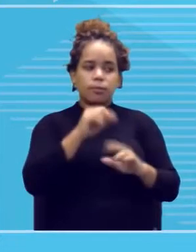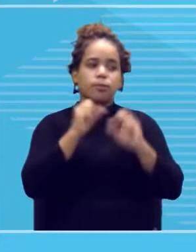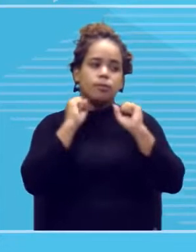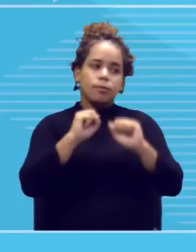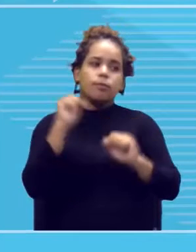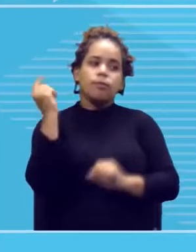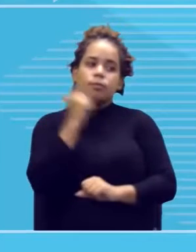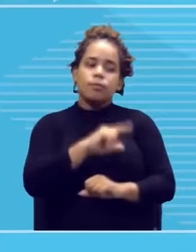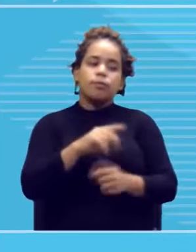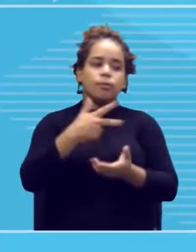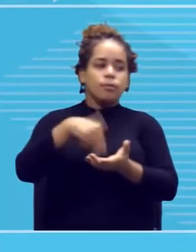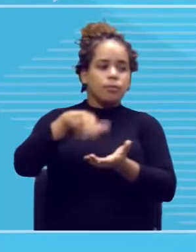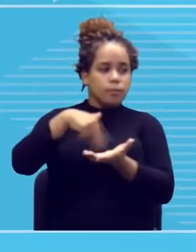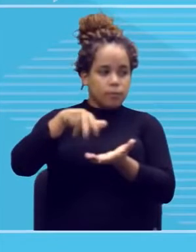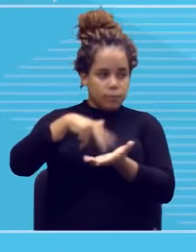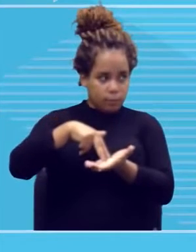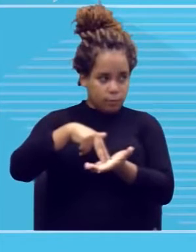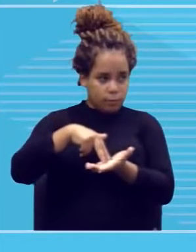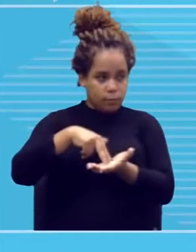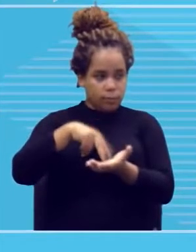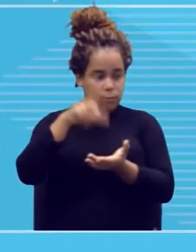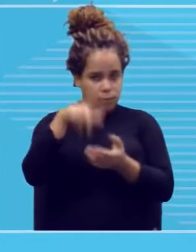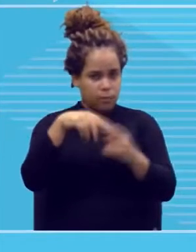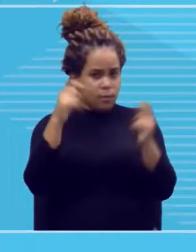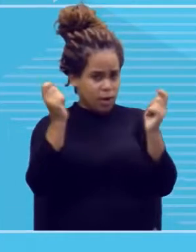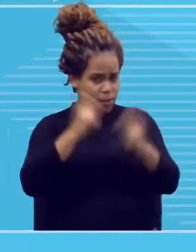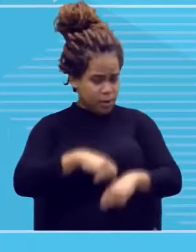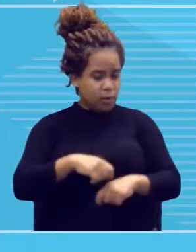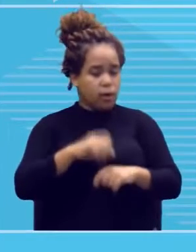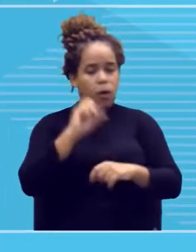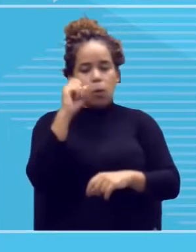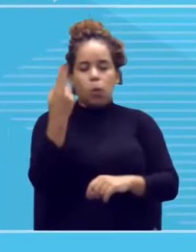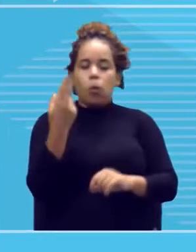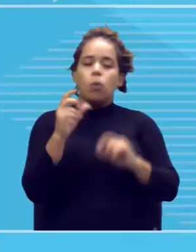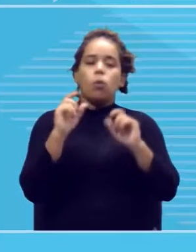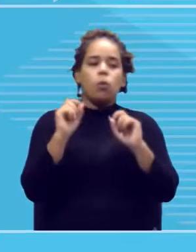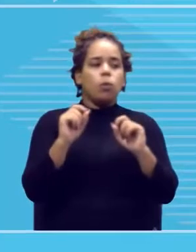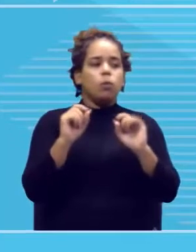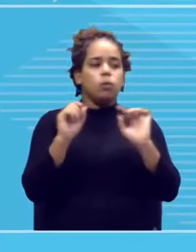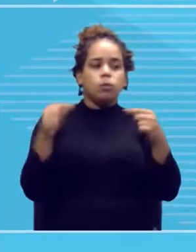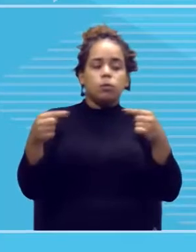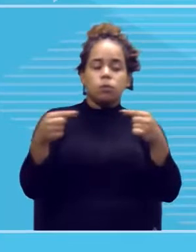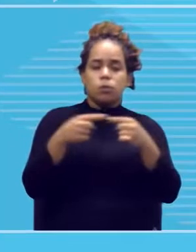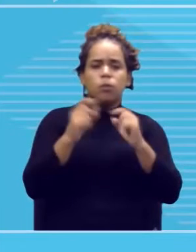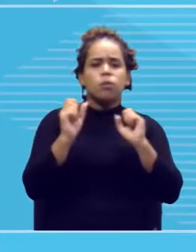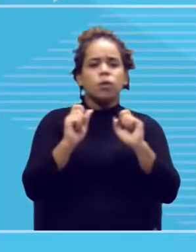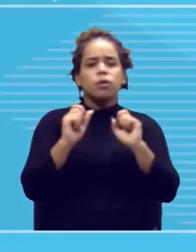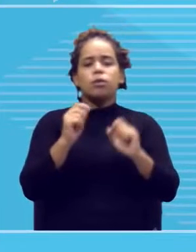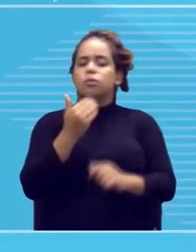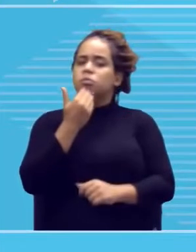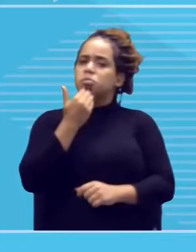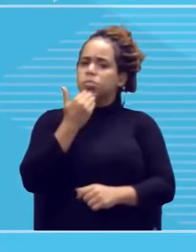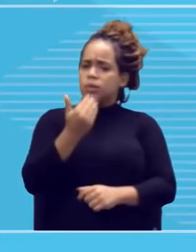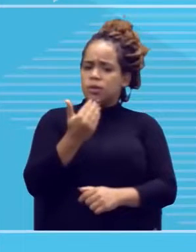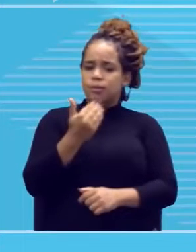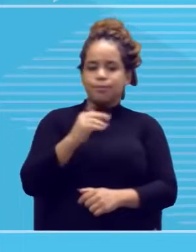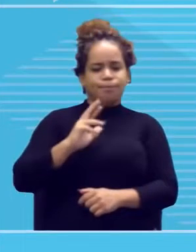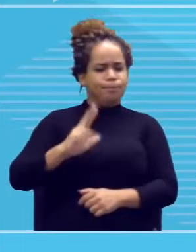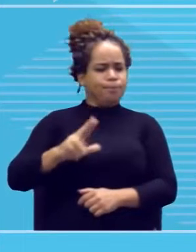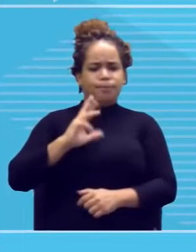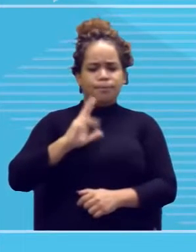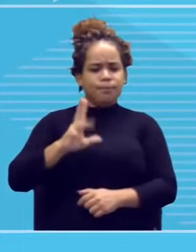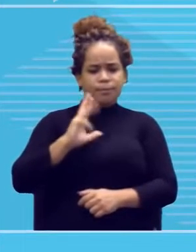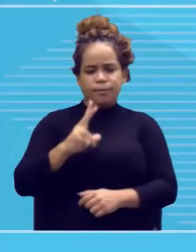professor e aqui tem como afirmar assim capacidade ou então tem como afirmar assim é um pedido não não tem